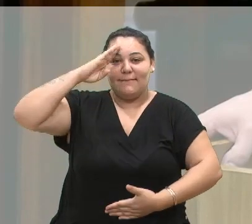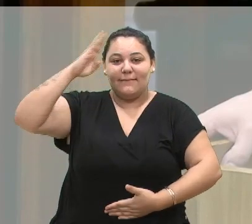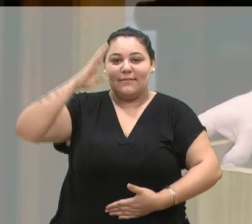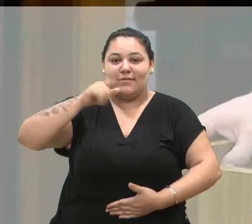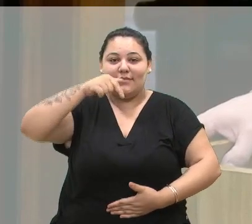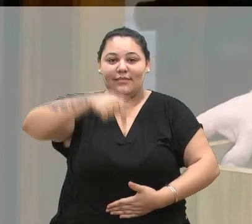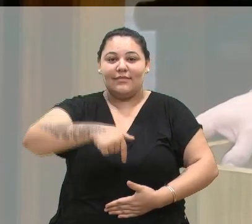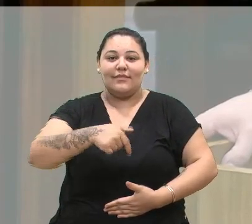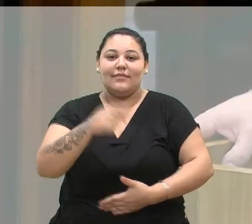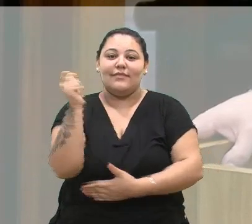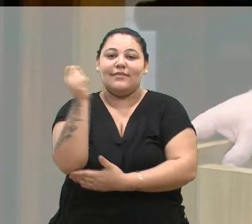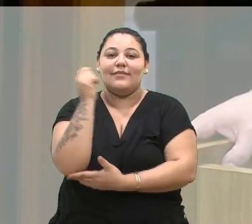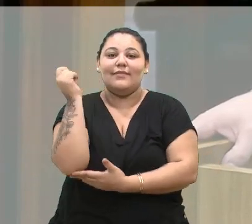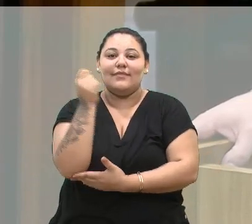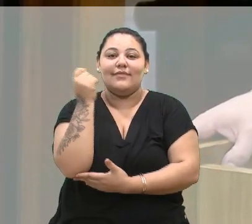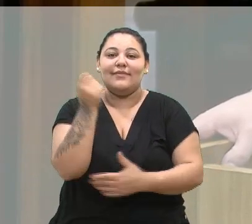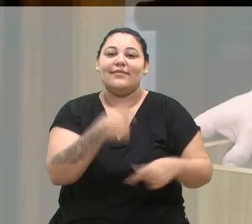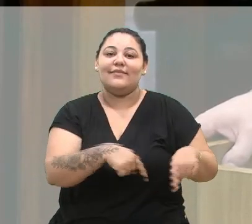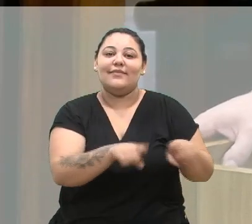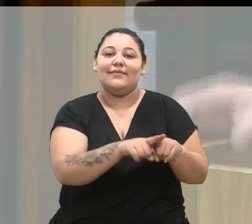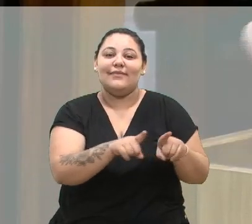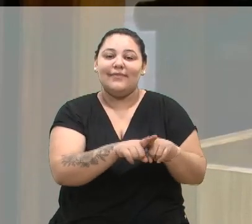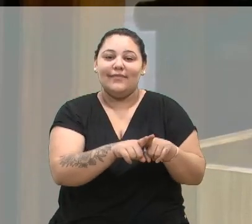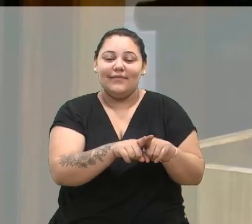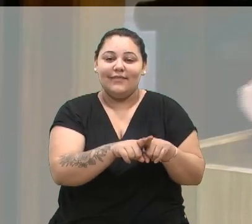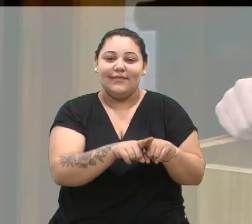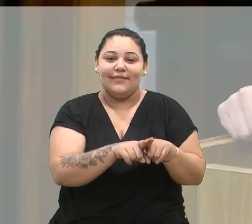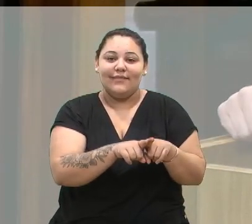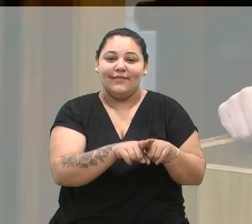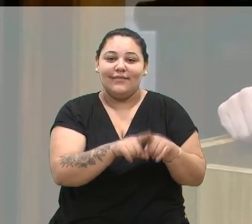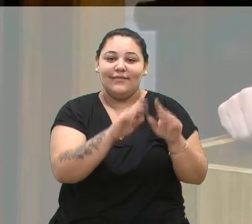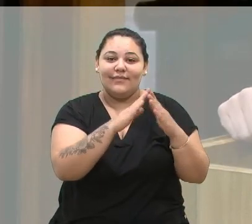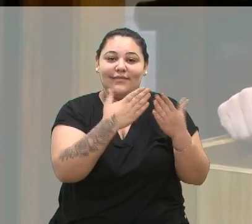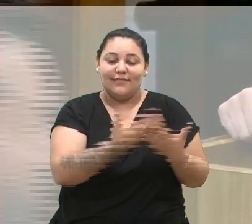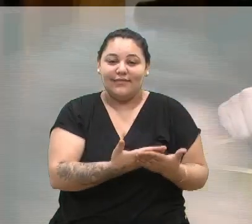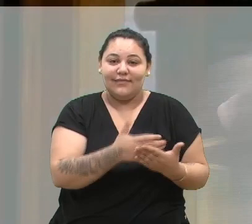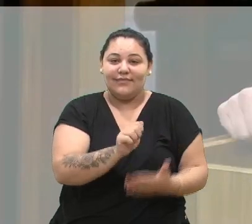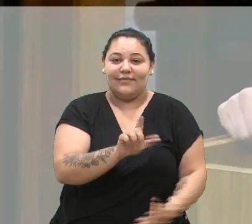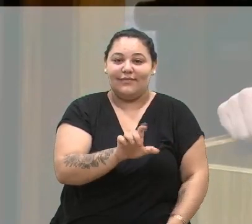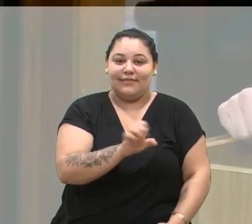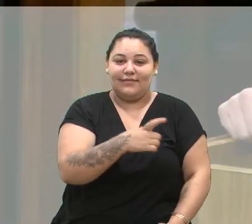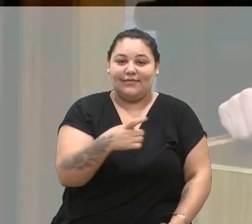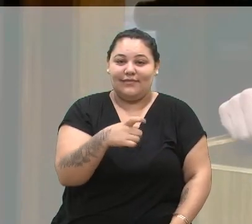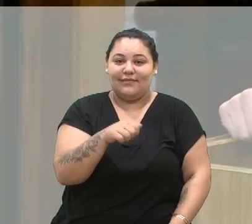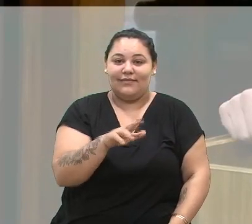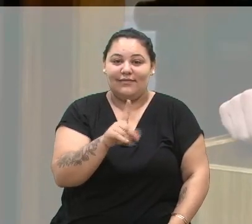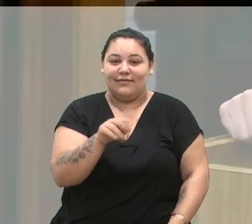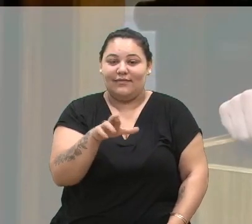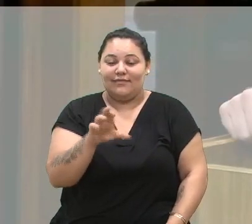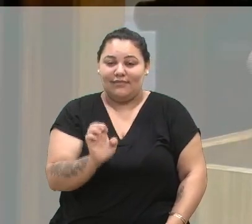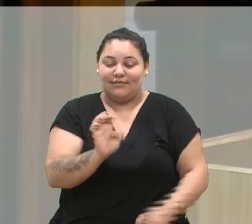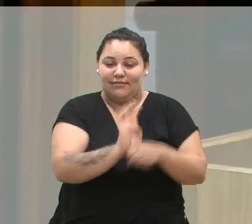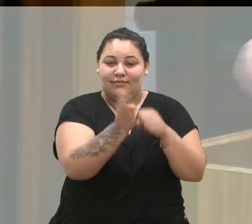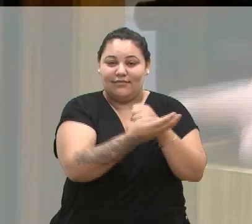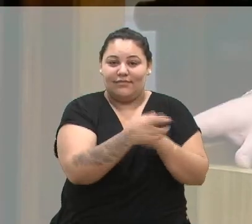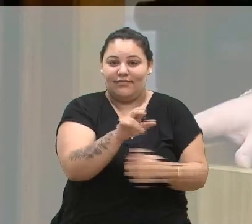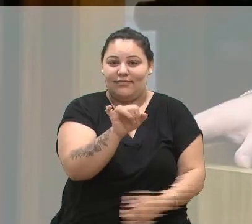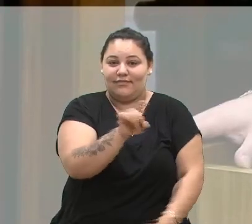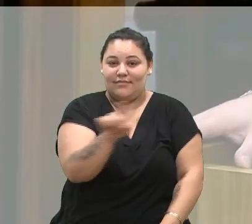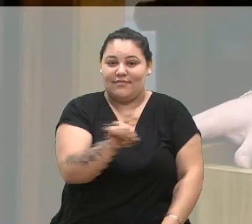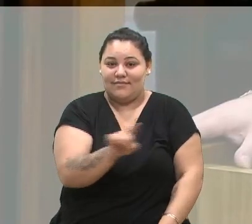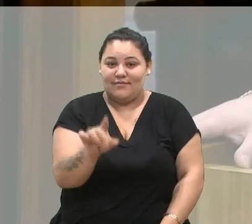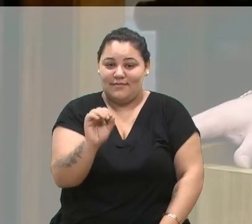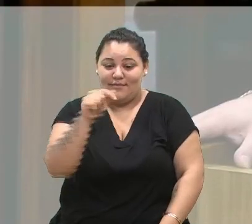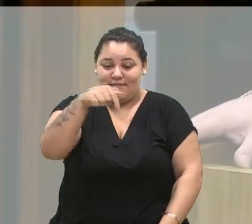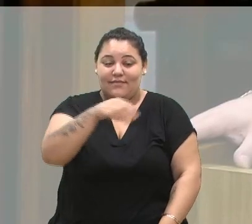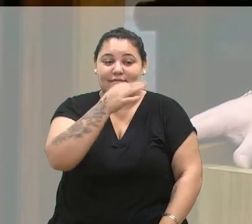Sul, inclusive a escola Alexandre Zátera, do bairro Desvio Risso, aqui do nosso